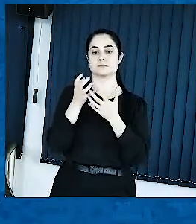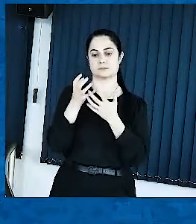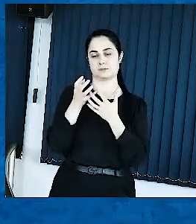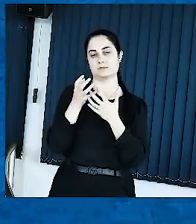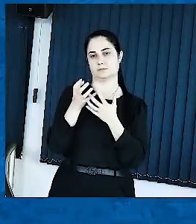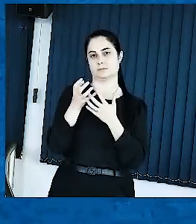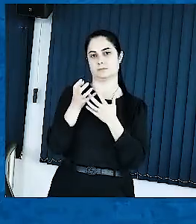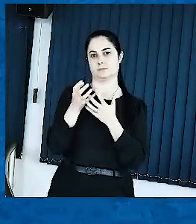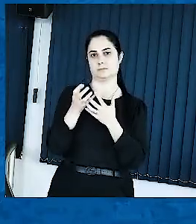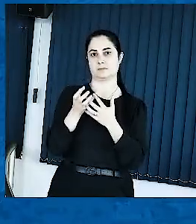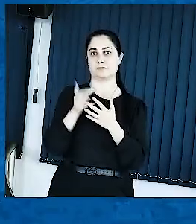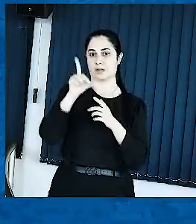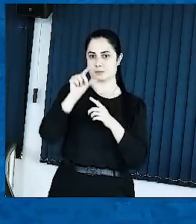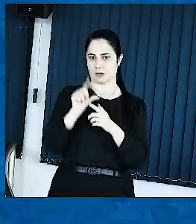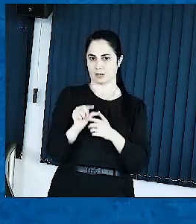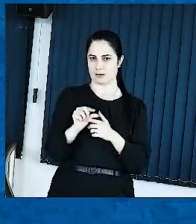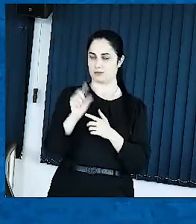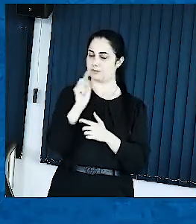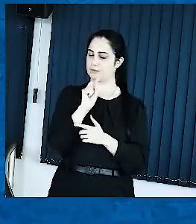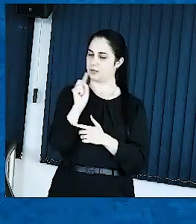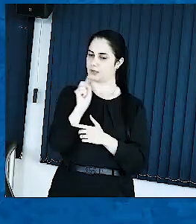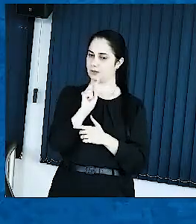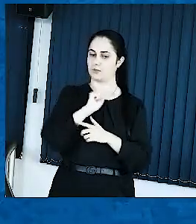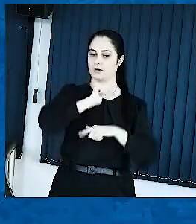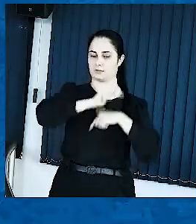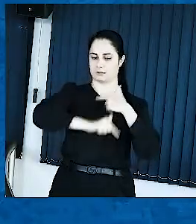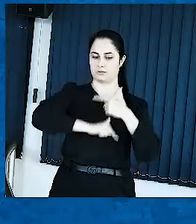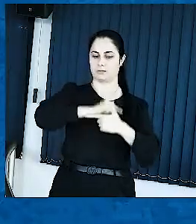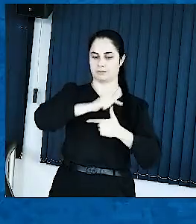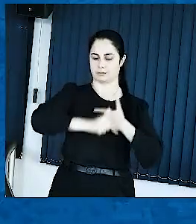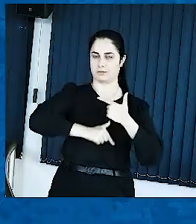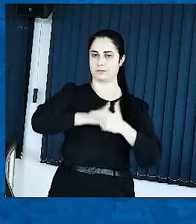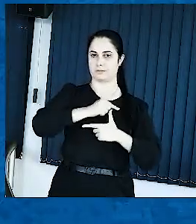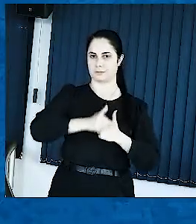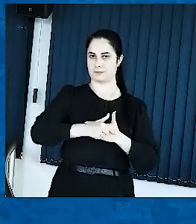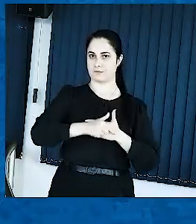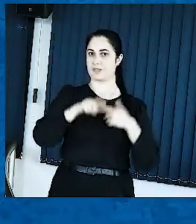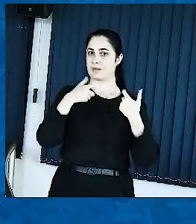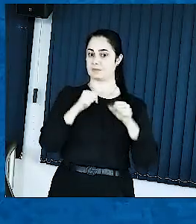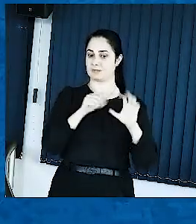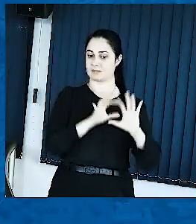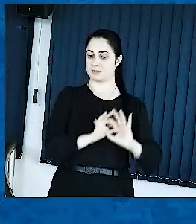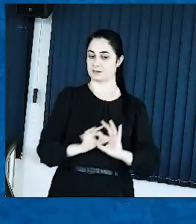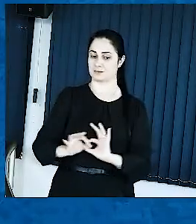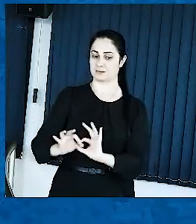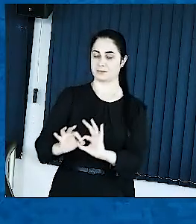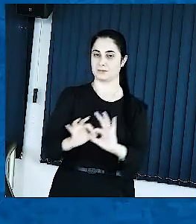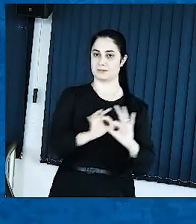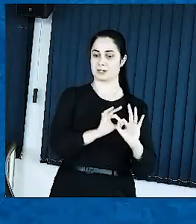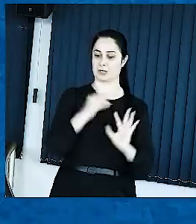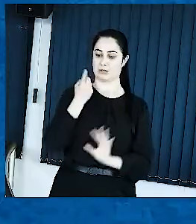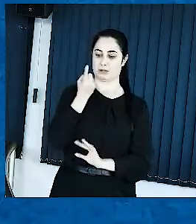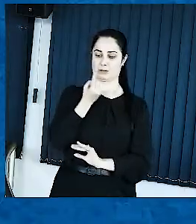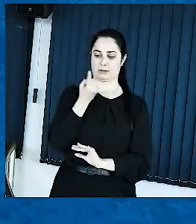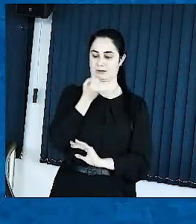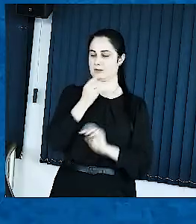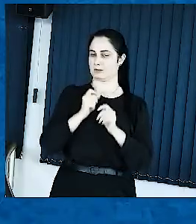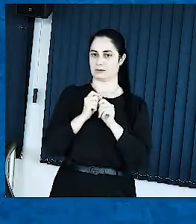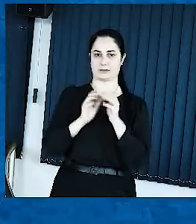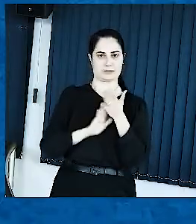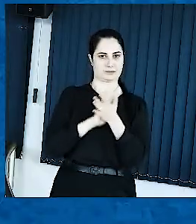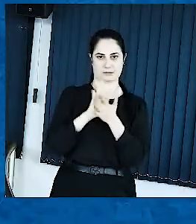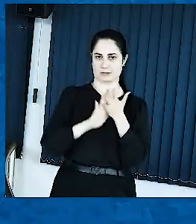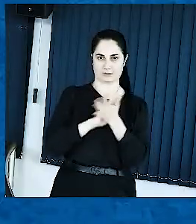querer. Não é barato, dá trabalho, precisa envolver todo mundo, porque sozinho ninguém faz